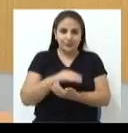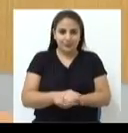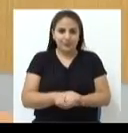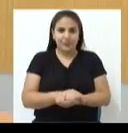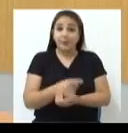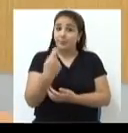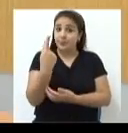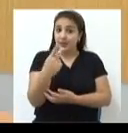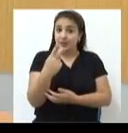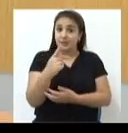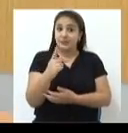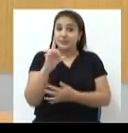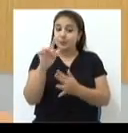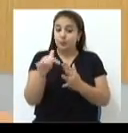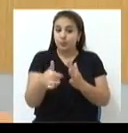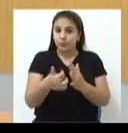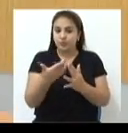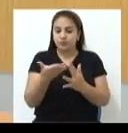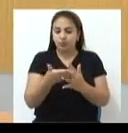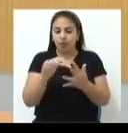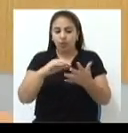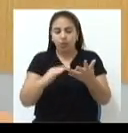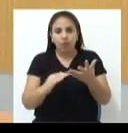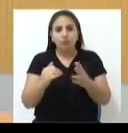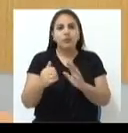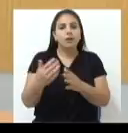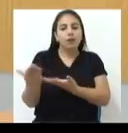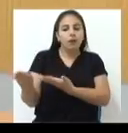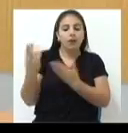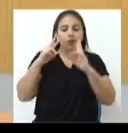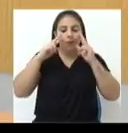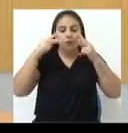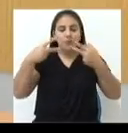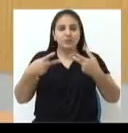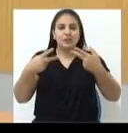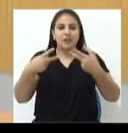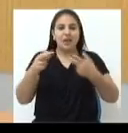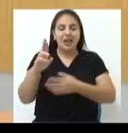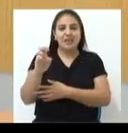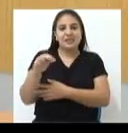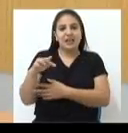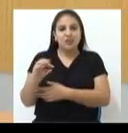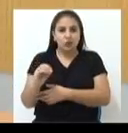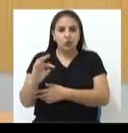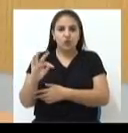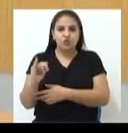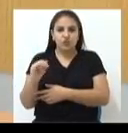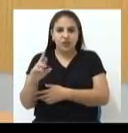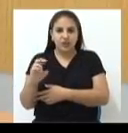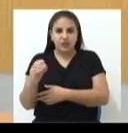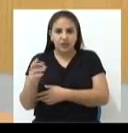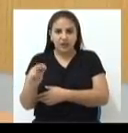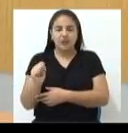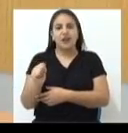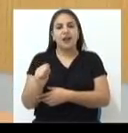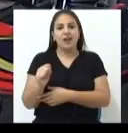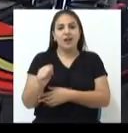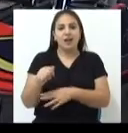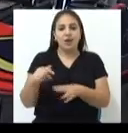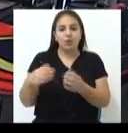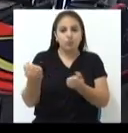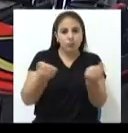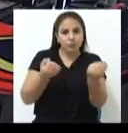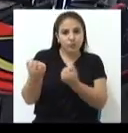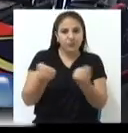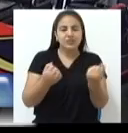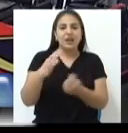Para este segundo bloco, separamos o reconhecimento do vereador Renato Tchecker ao piloto Cacau Risse.